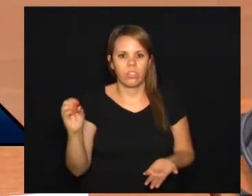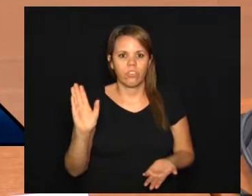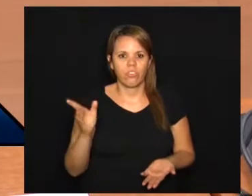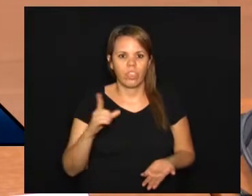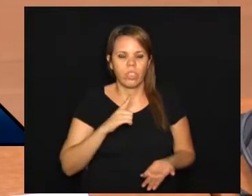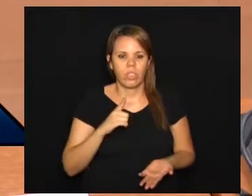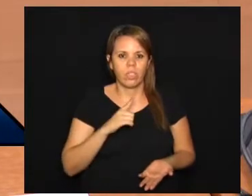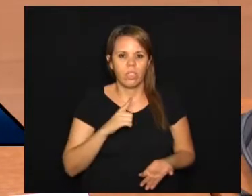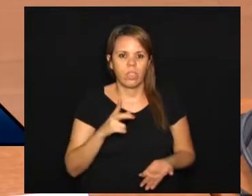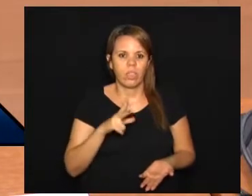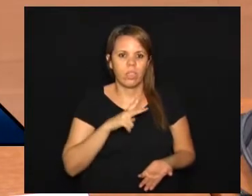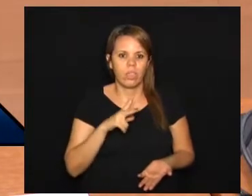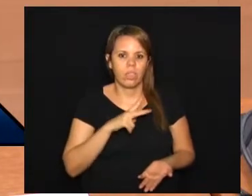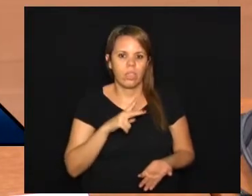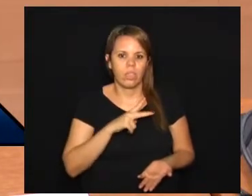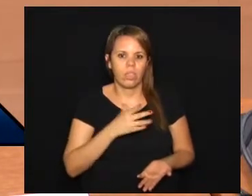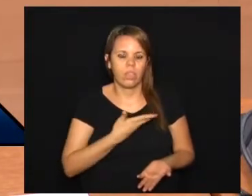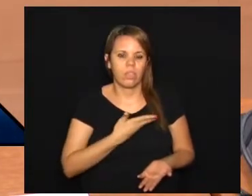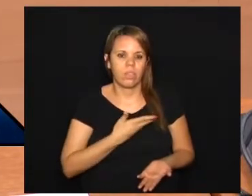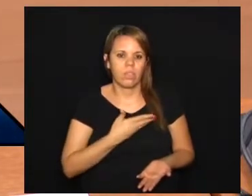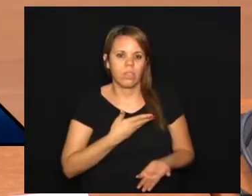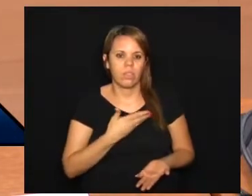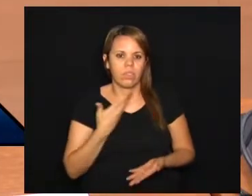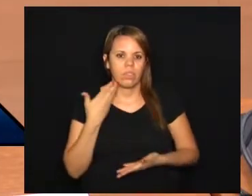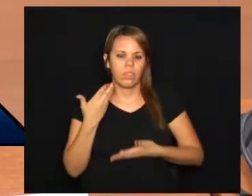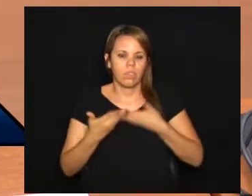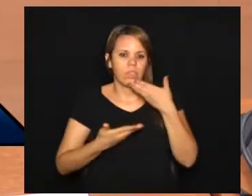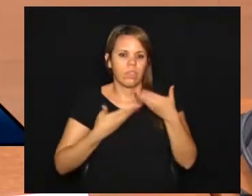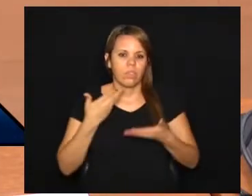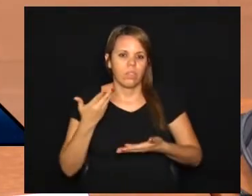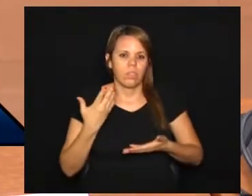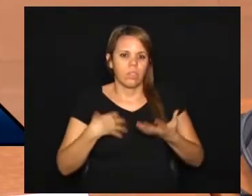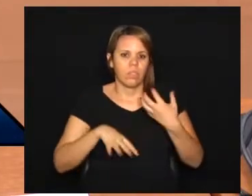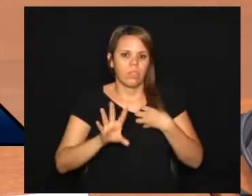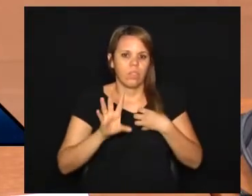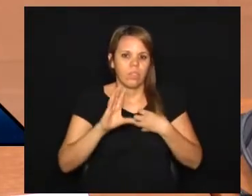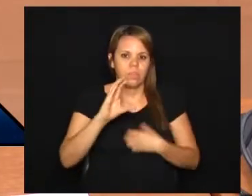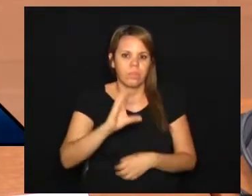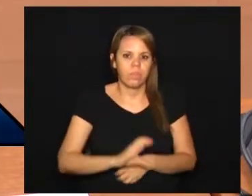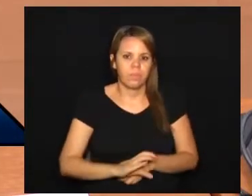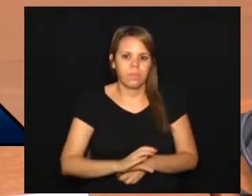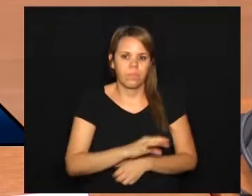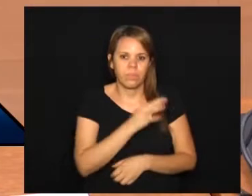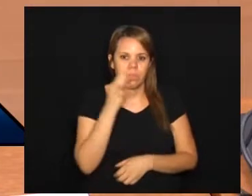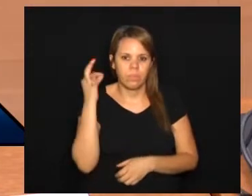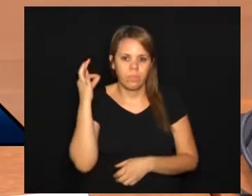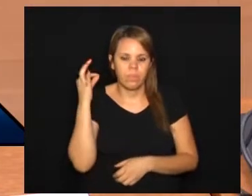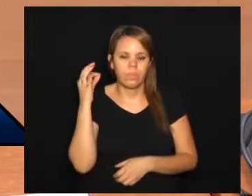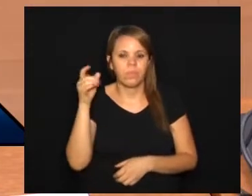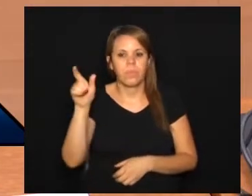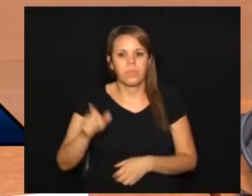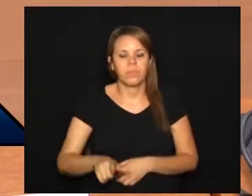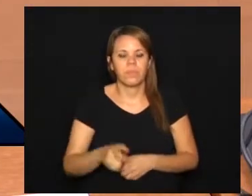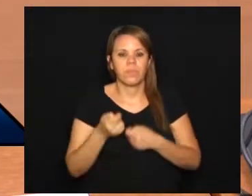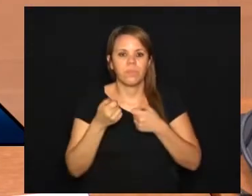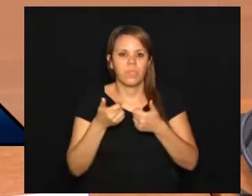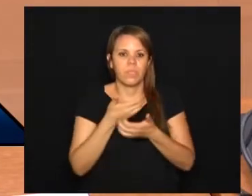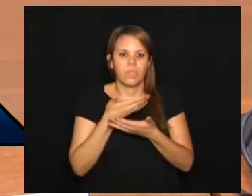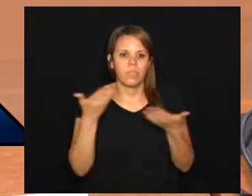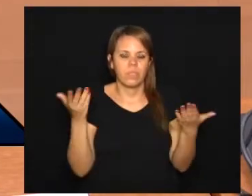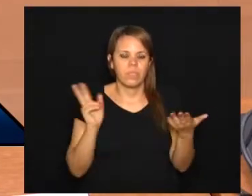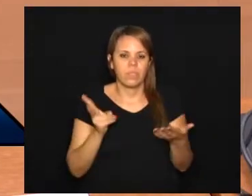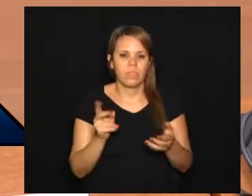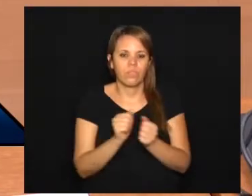tem uma certa aí empatia por esse cidadão que é fantástico, uma pessoa do bem, uma pessoa que está